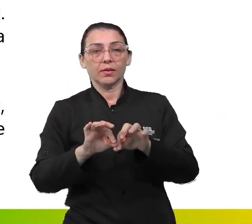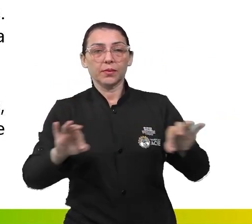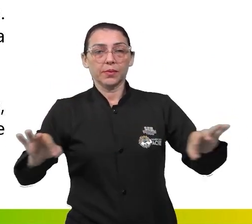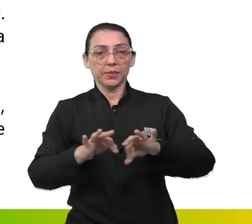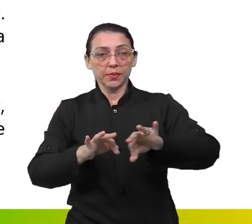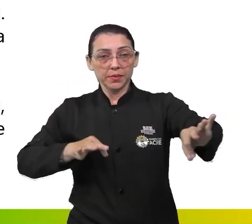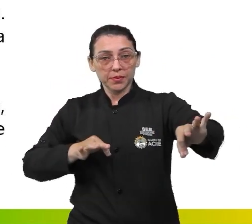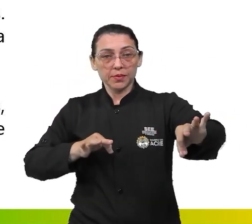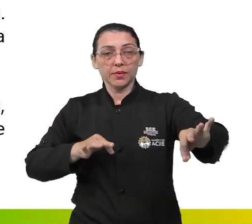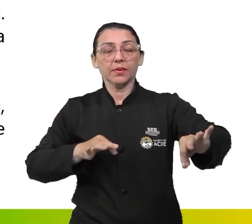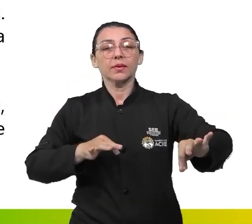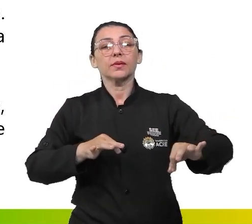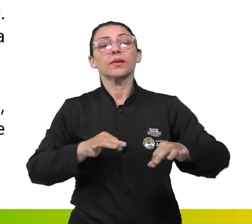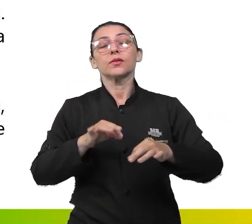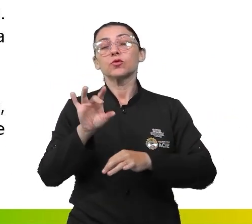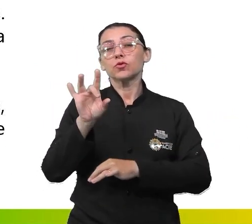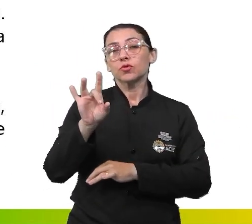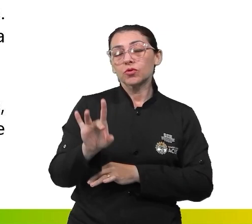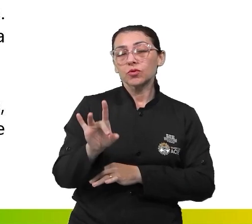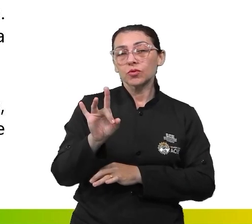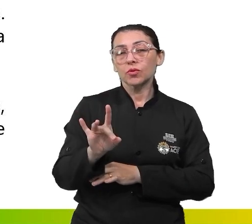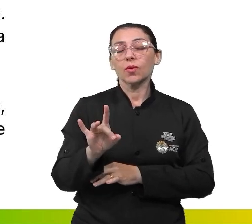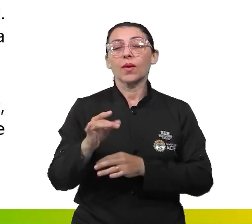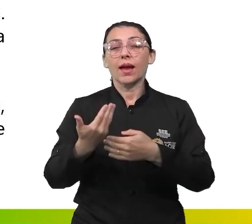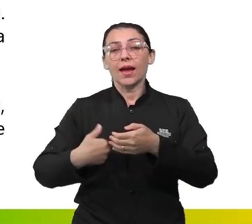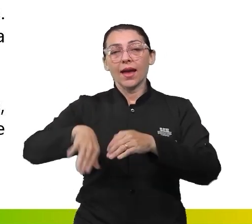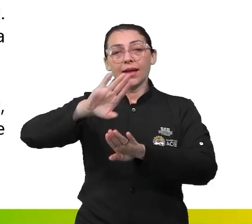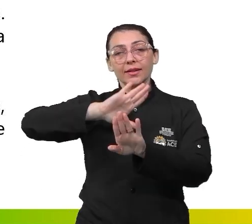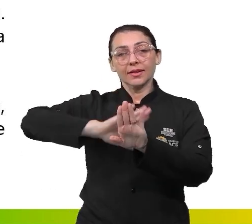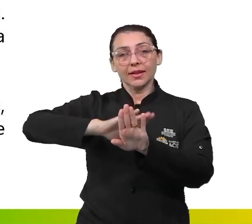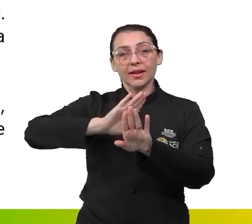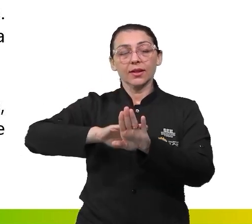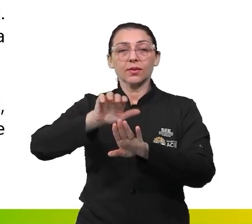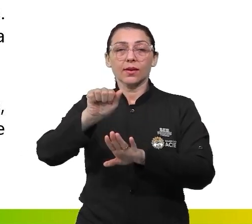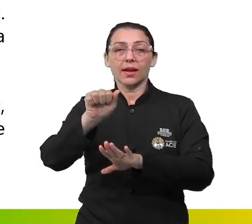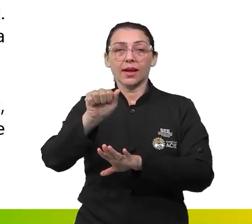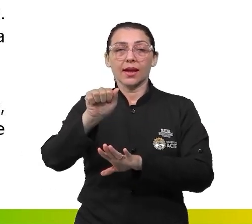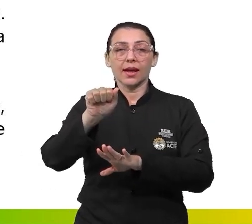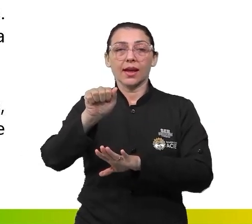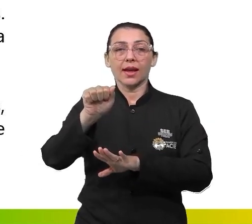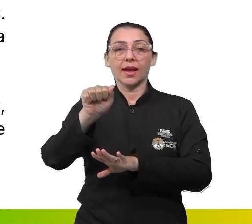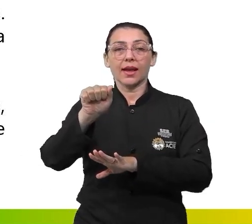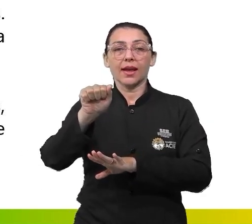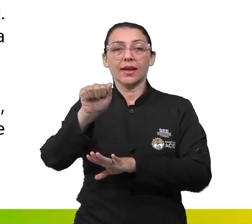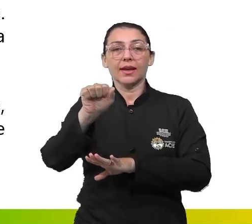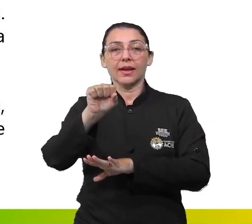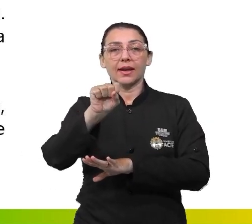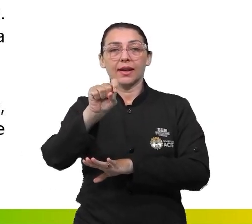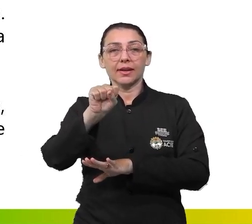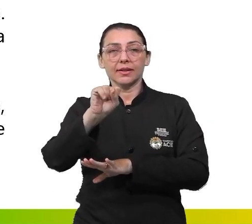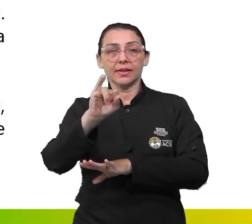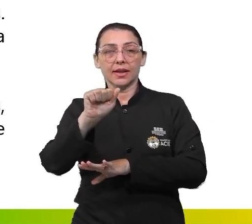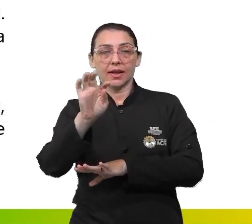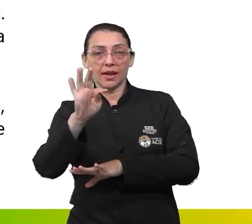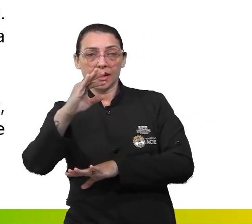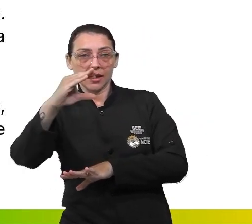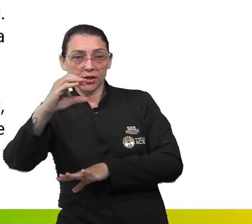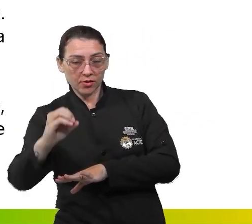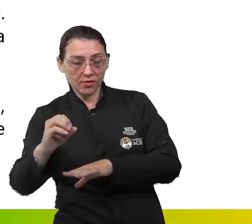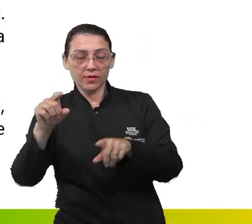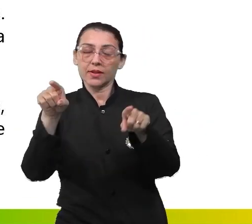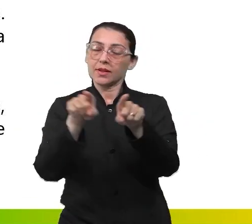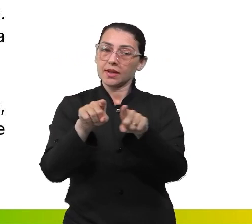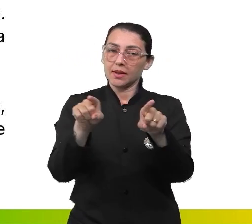territorial, ele fica apenas aí atrás do continente asiático. A gente também aprendeu que os aspectos